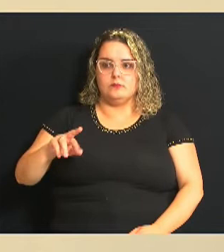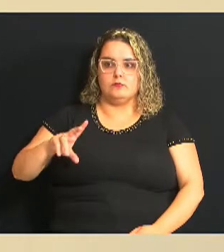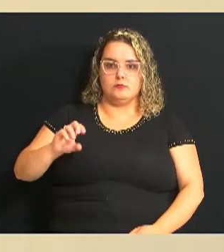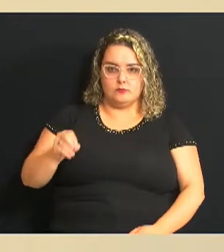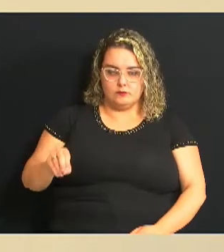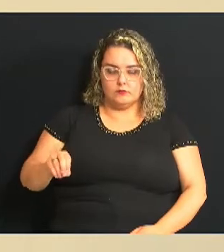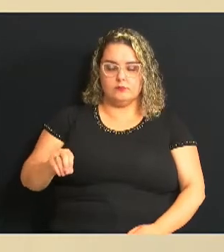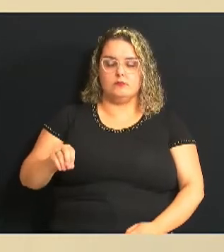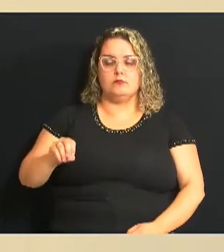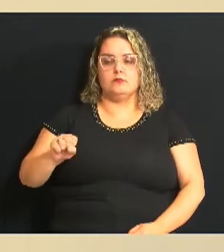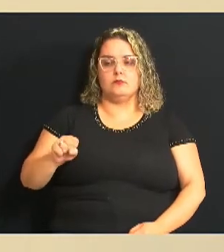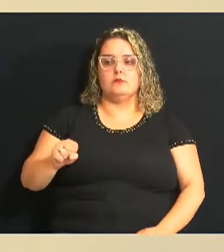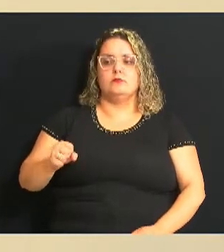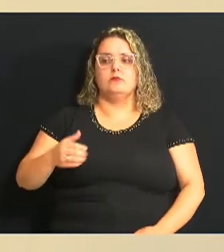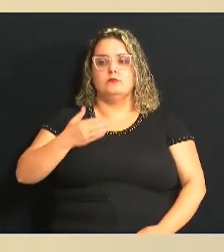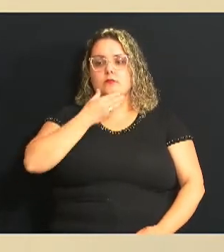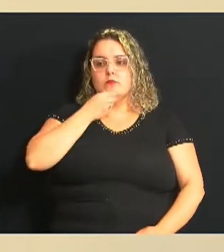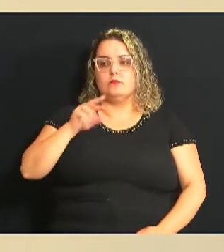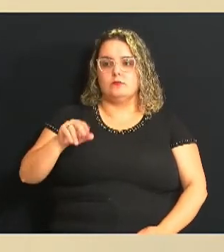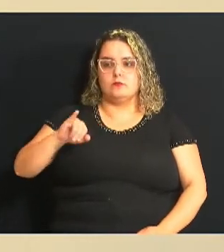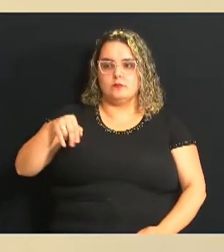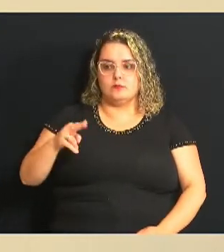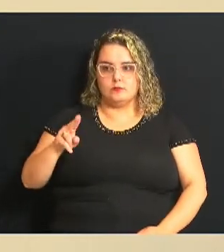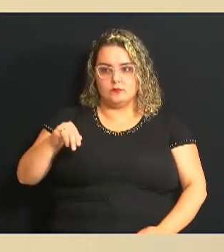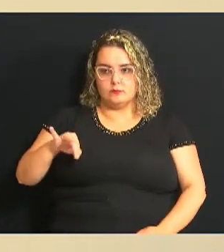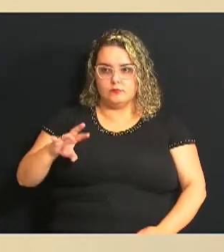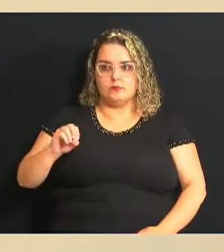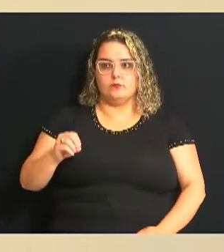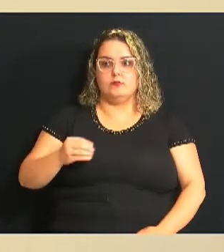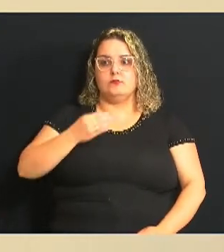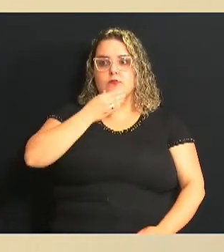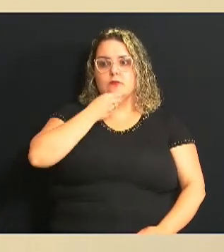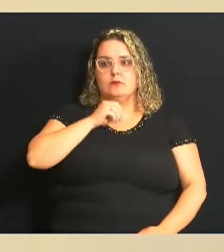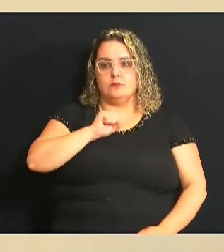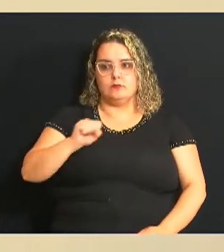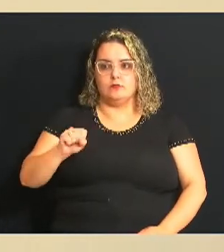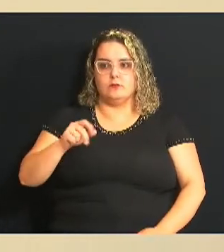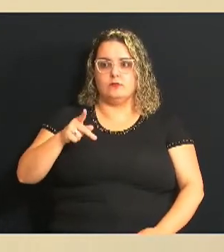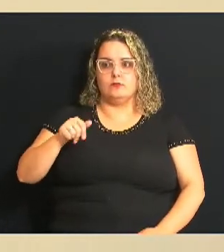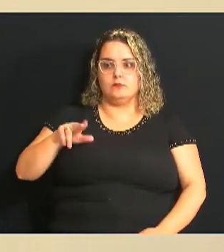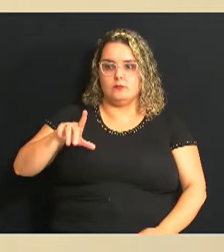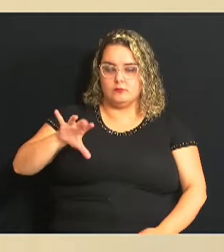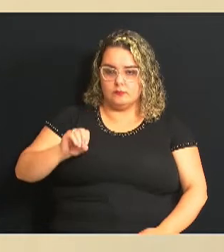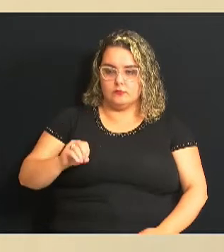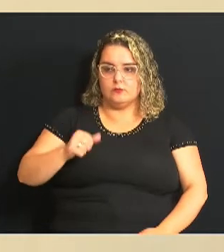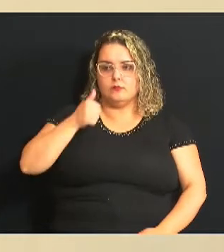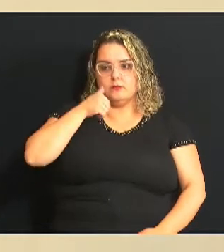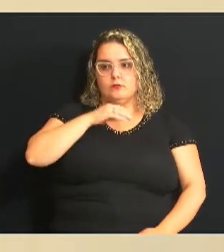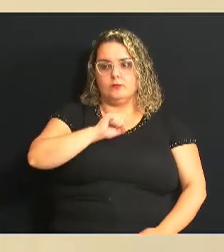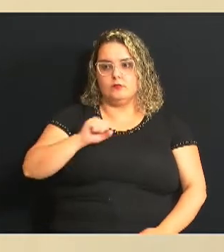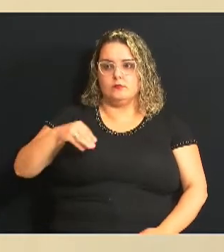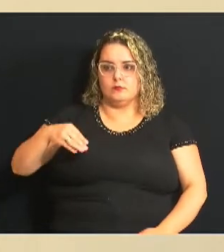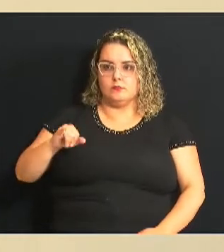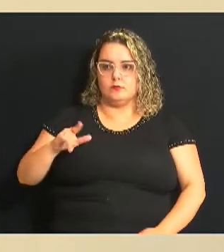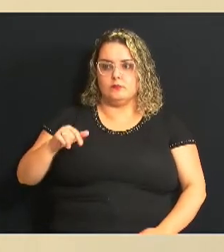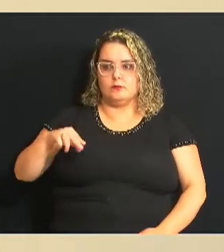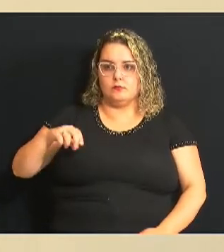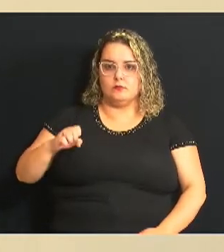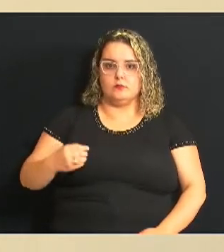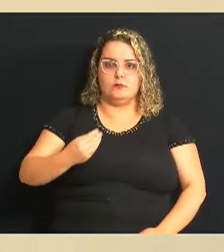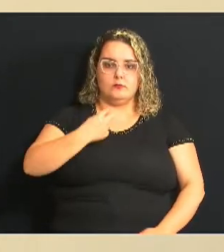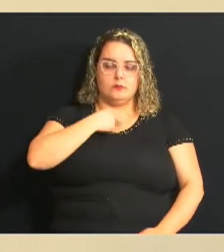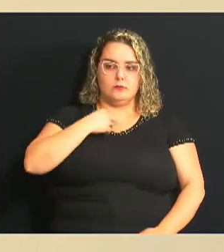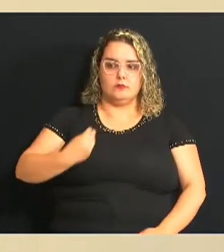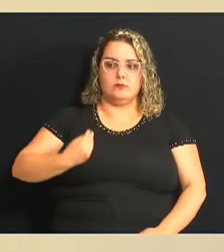deram ao longo da minha trajetória. Pela vida de meus sogros, o senhor Paulo Freitas e a senhora Milene, que não pôde estar, e pela vida de